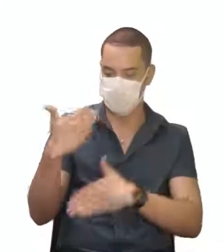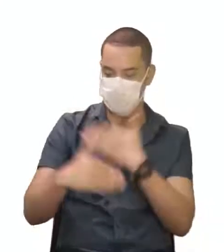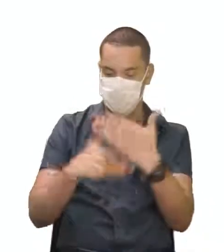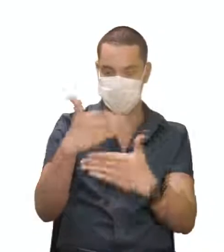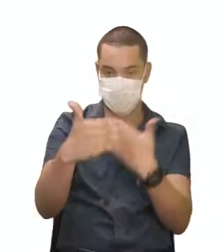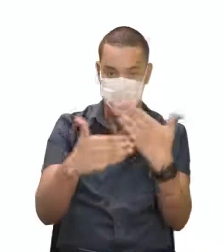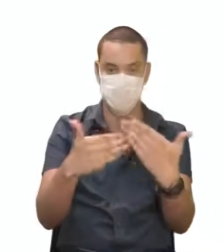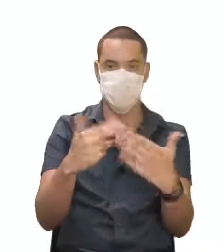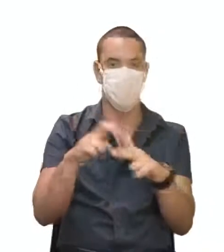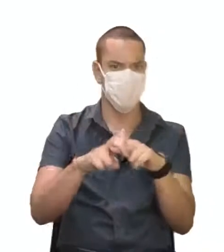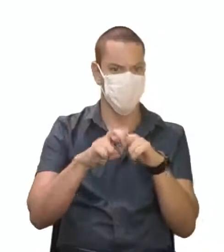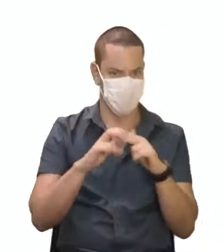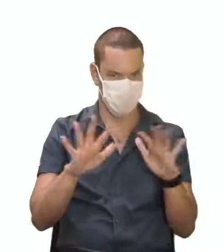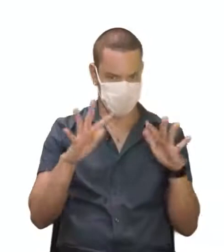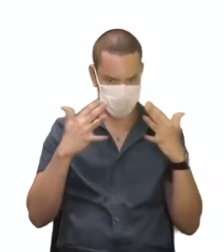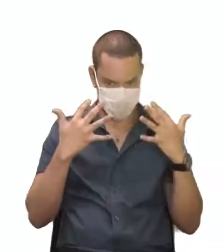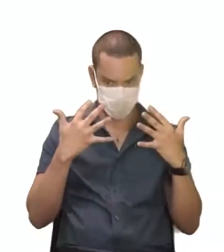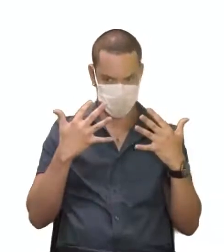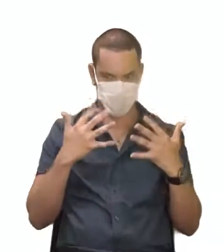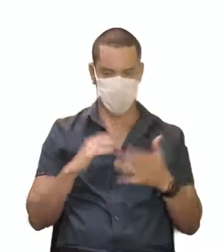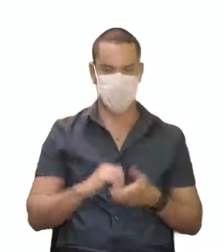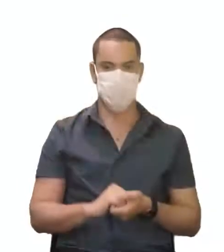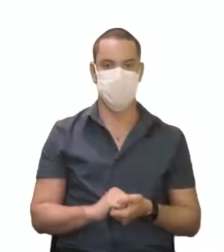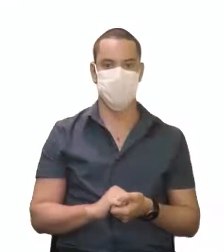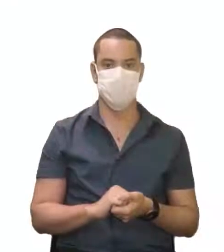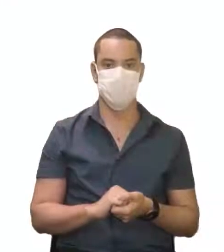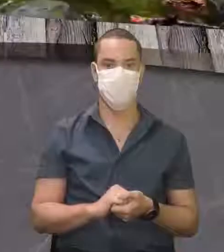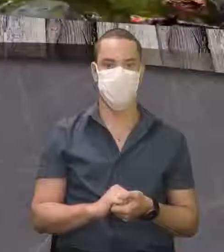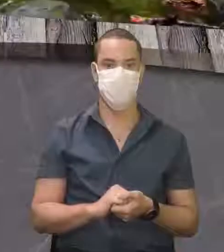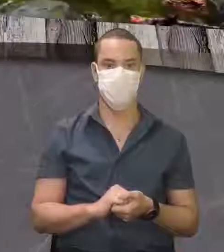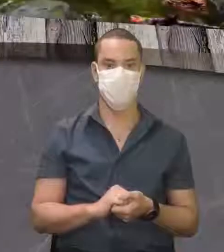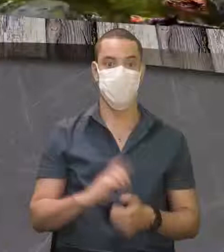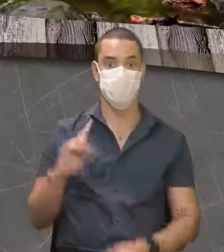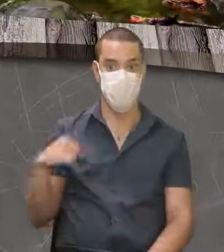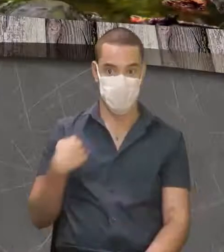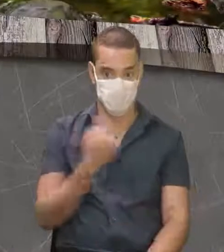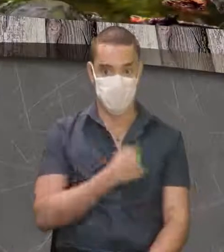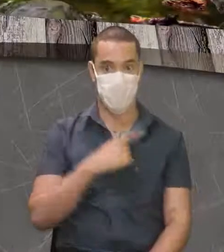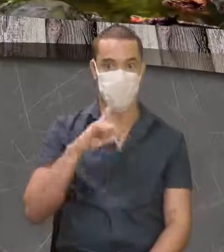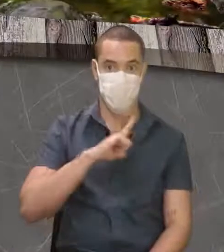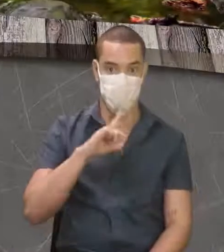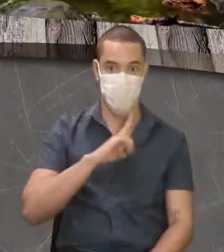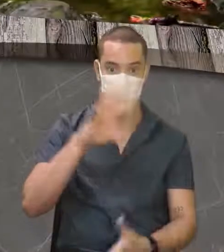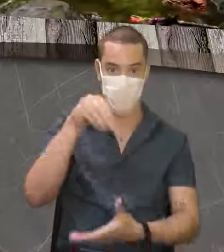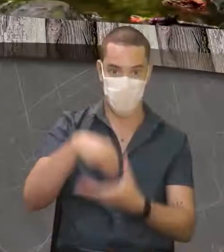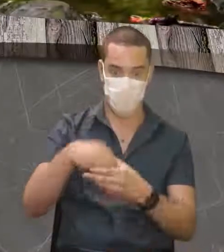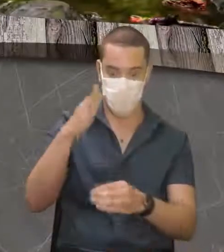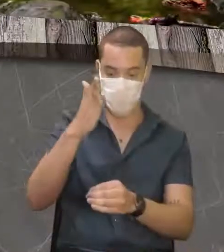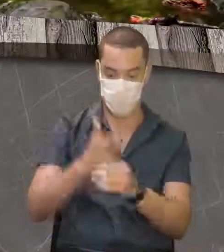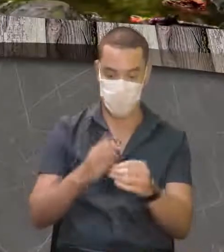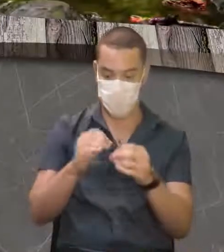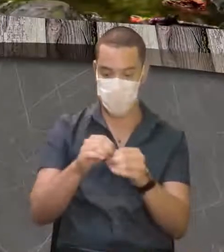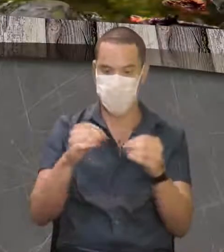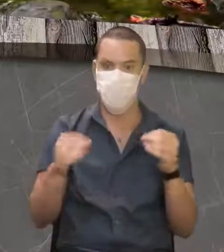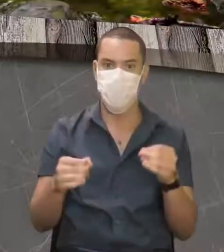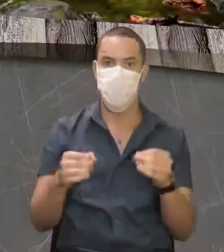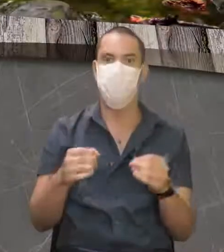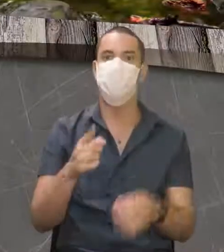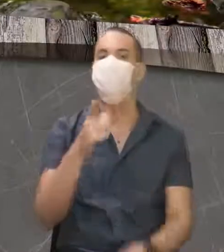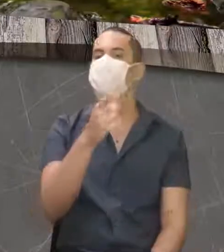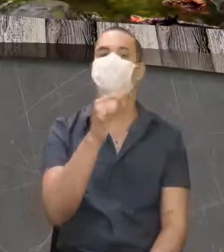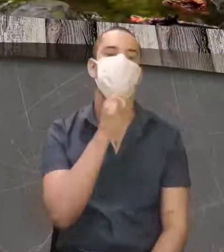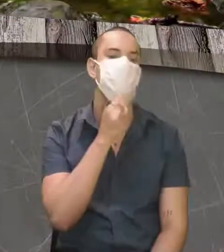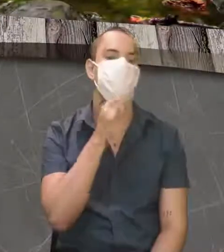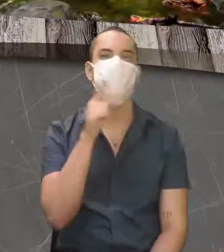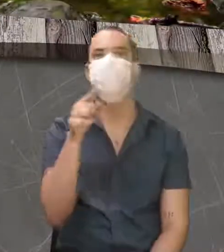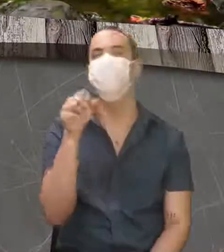crescimento. Então, olha aqui para mim. Nós temos na mitose, tá? Você está